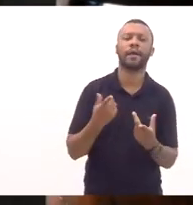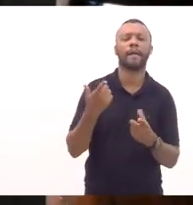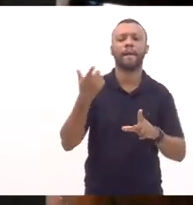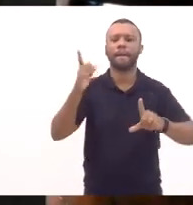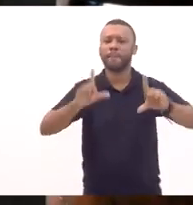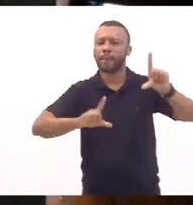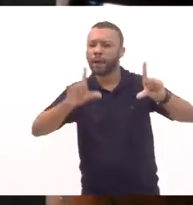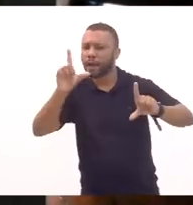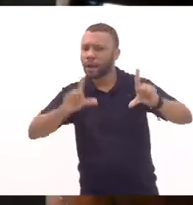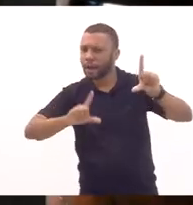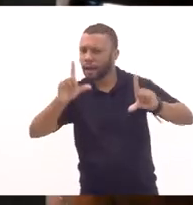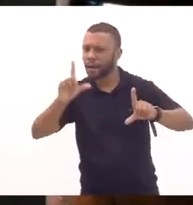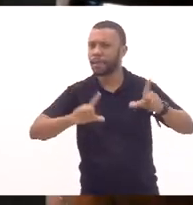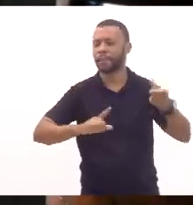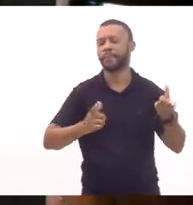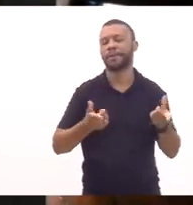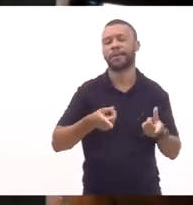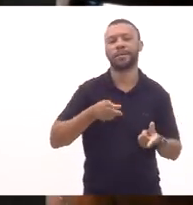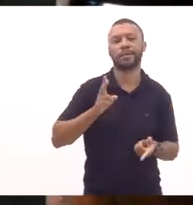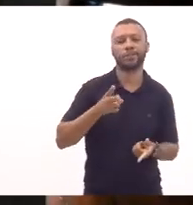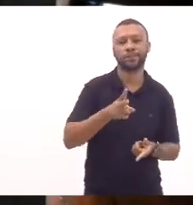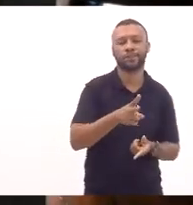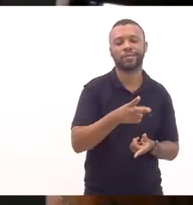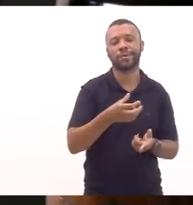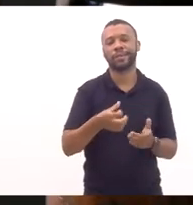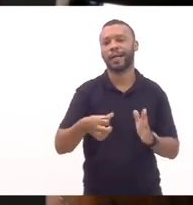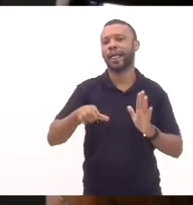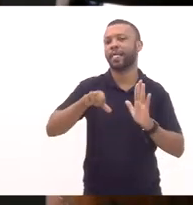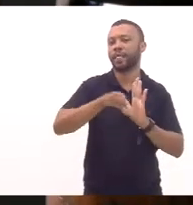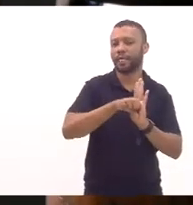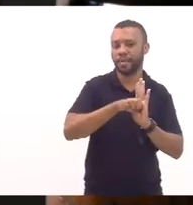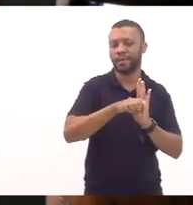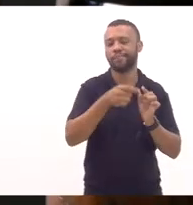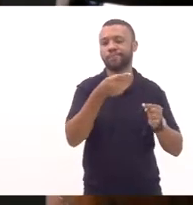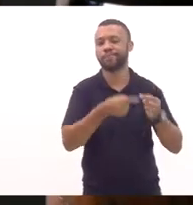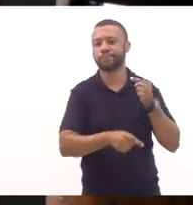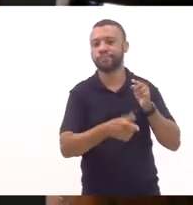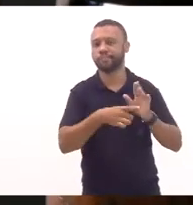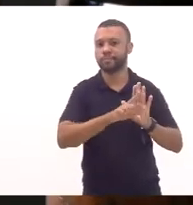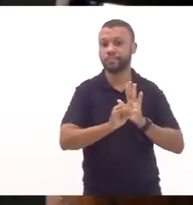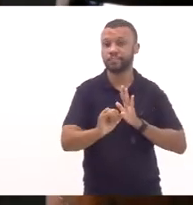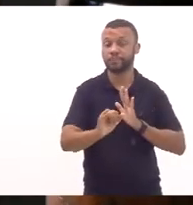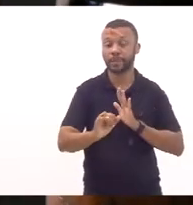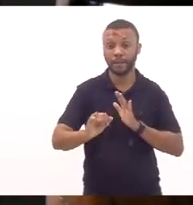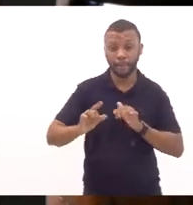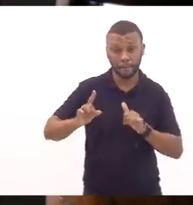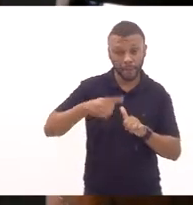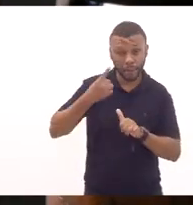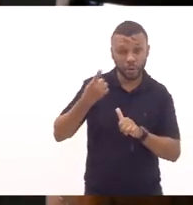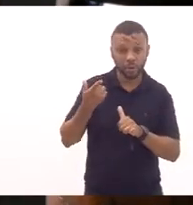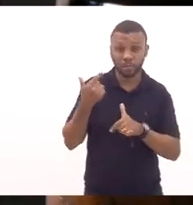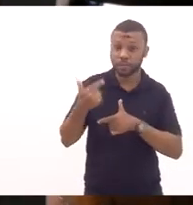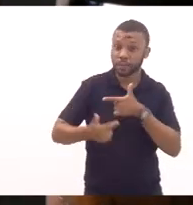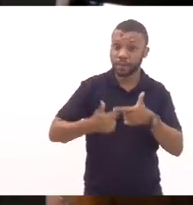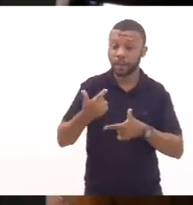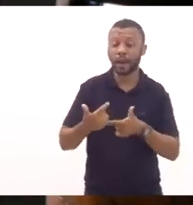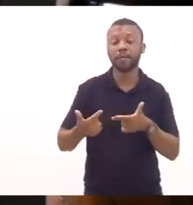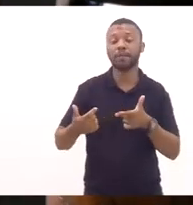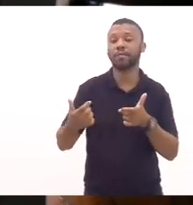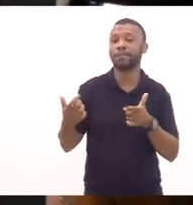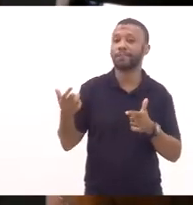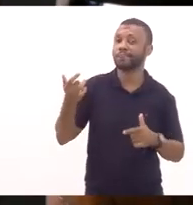de televisão, e eles continuam na ilegalidade. Primeiramente, com o exercício ilegal da profissão, onde